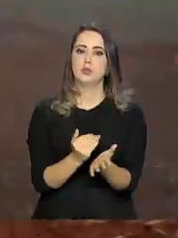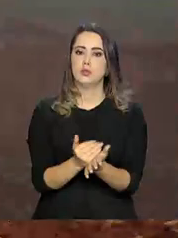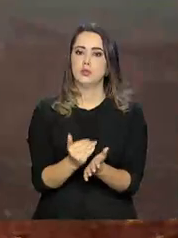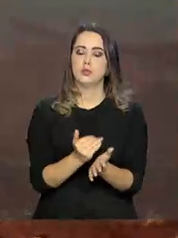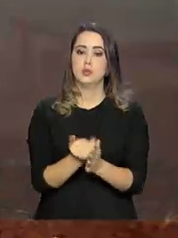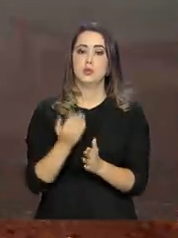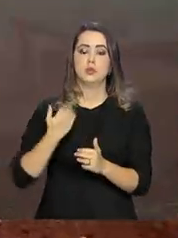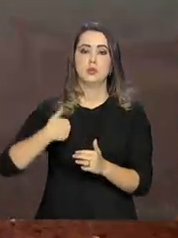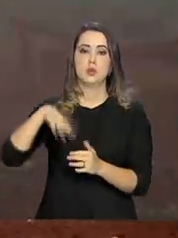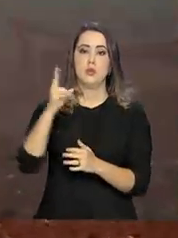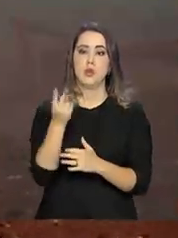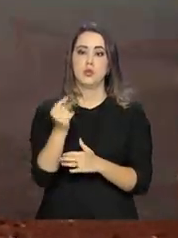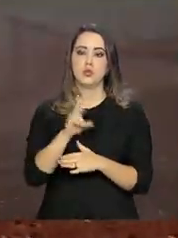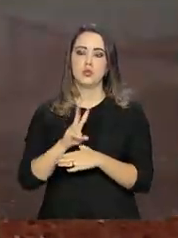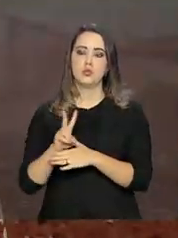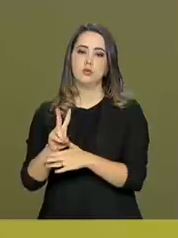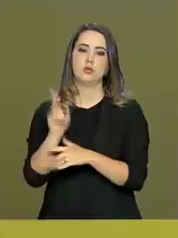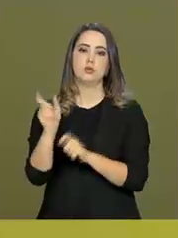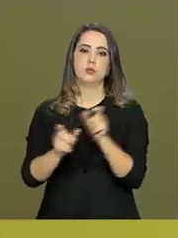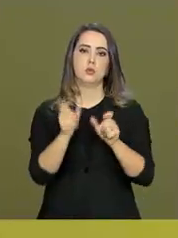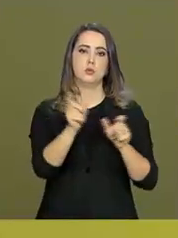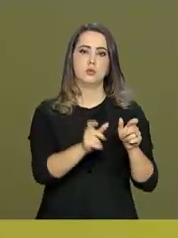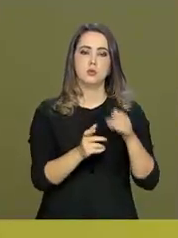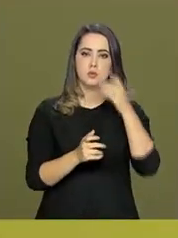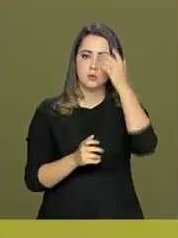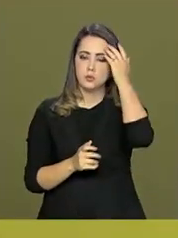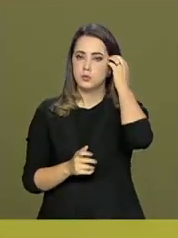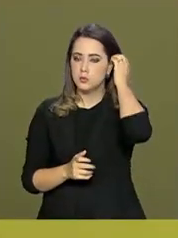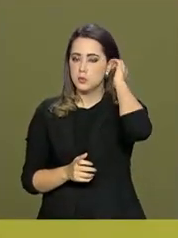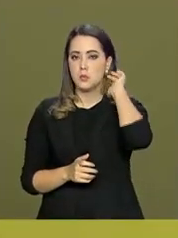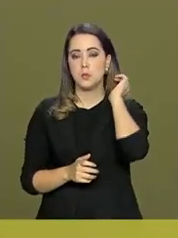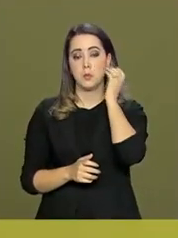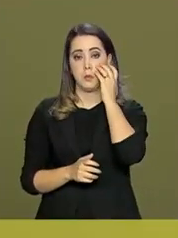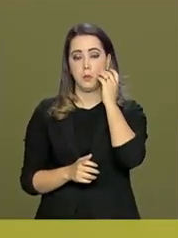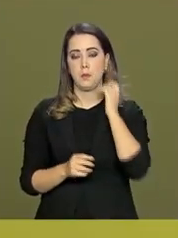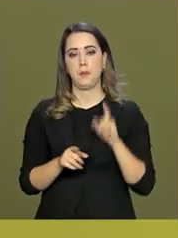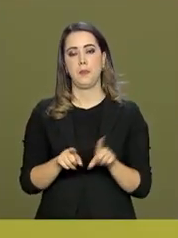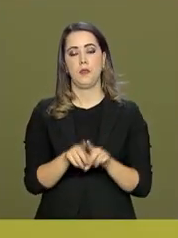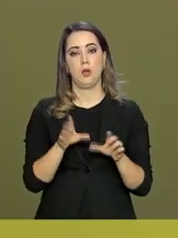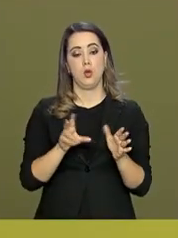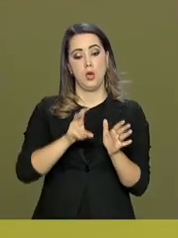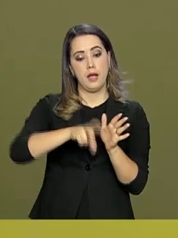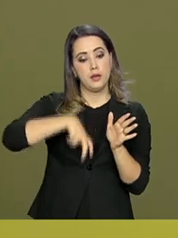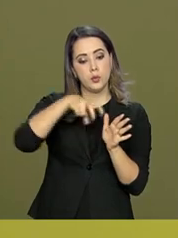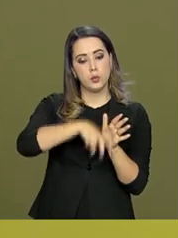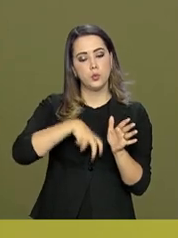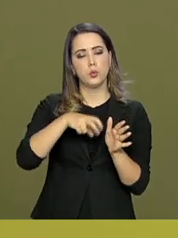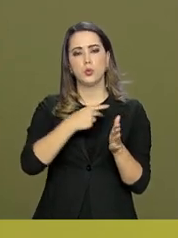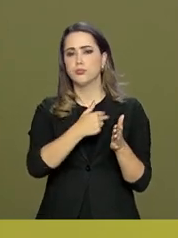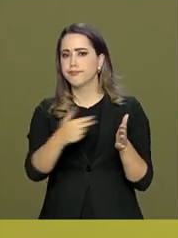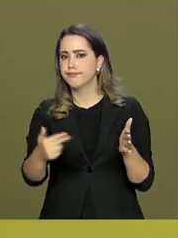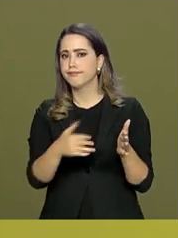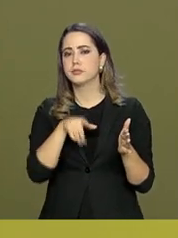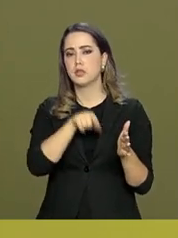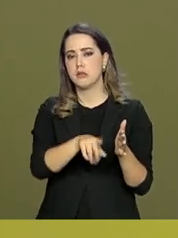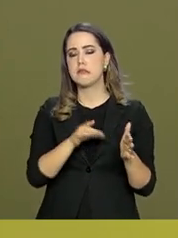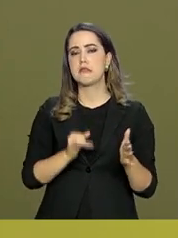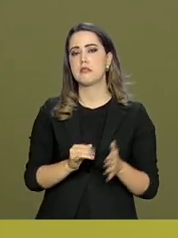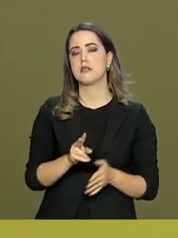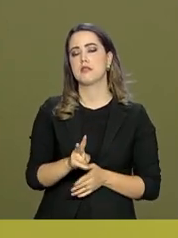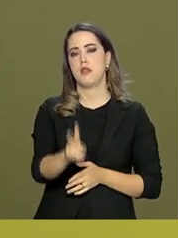aumento de crédito ao produtor o agronegócio agricultura em geral sempre foi um dos suportes um dos sustentáculos